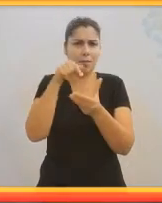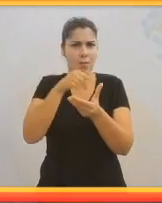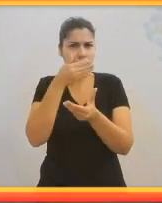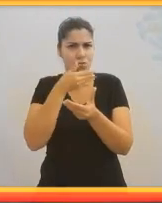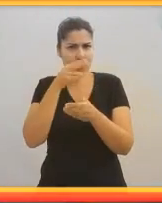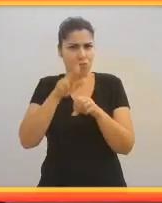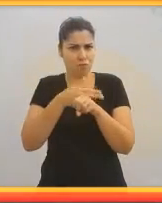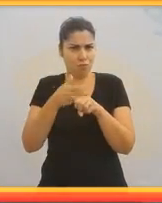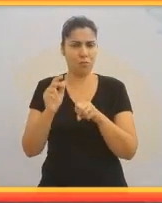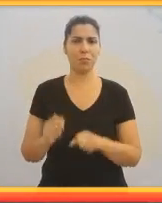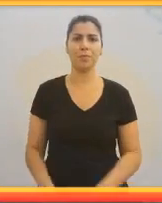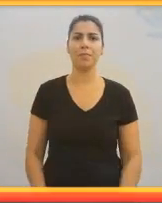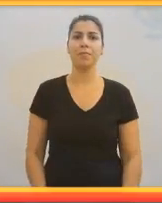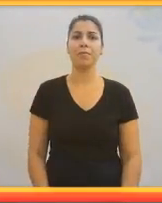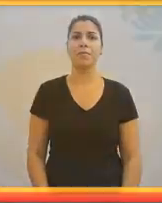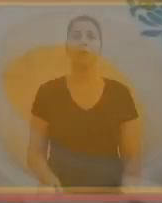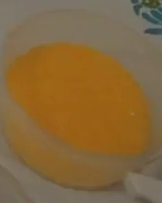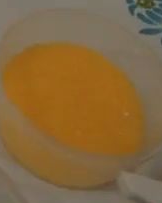primeiro... O